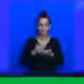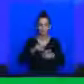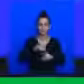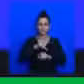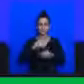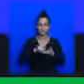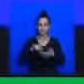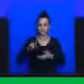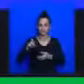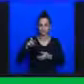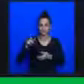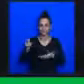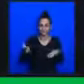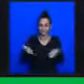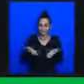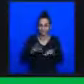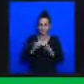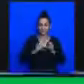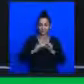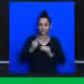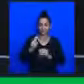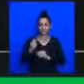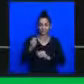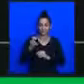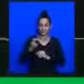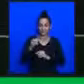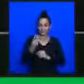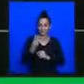começando o sorteio da Mega Sena de hoje, é o concurso